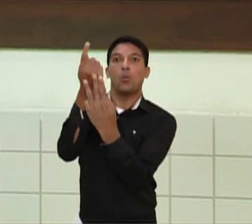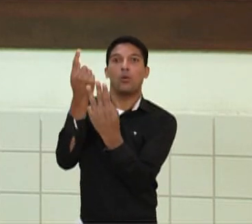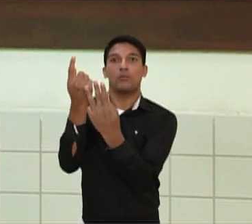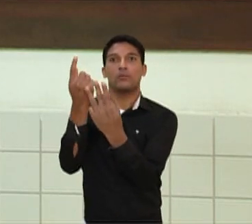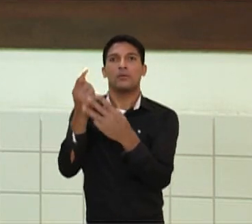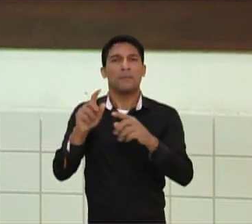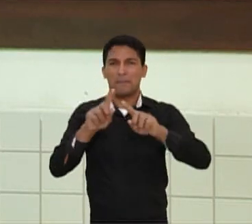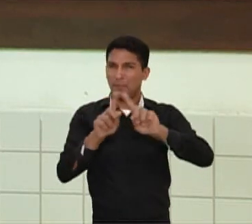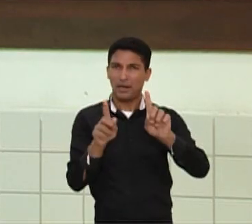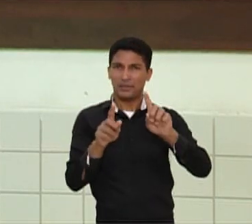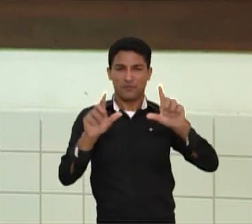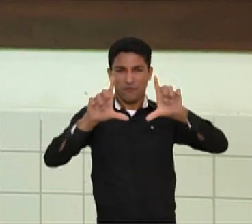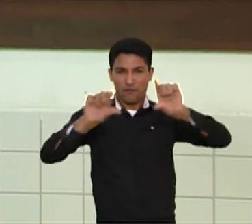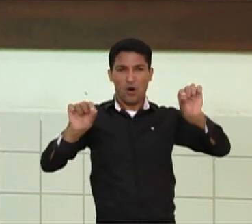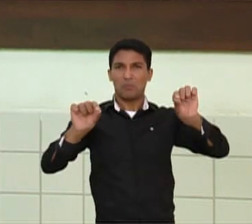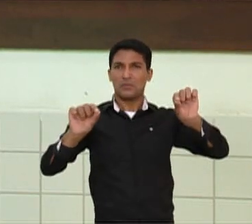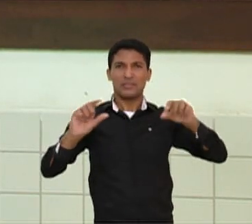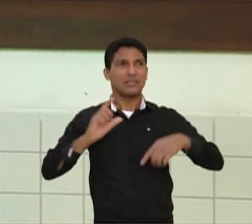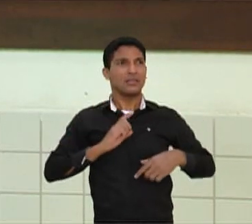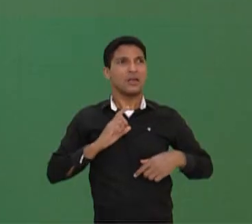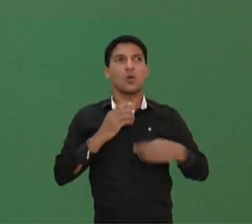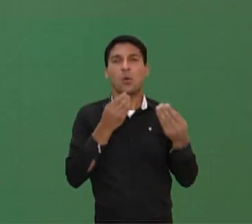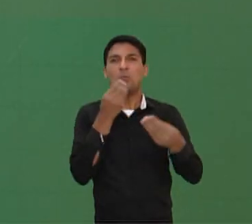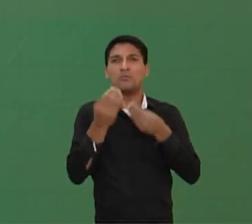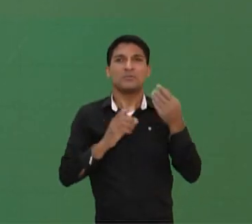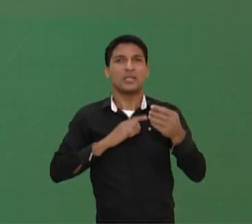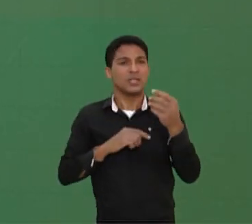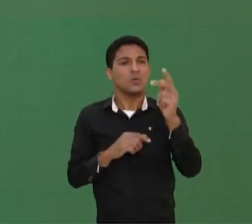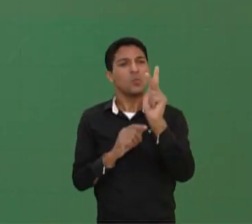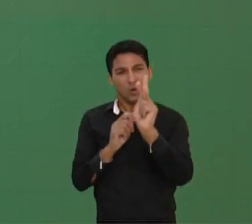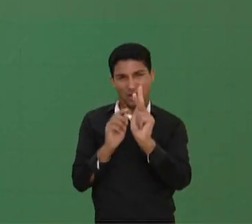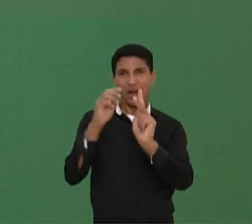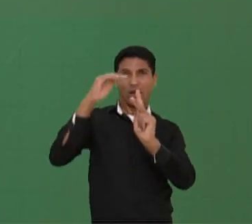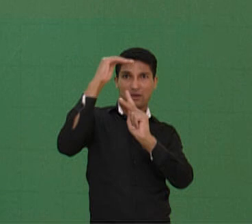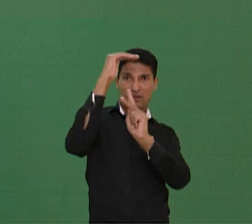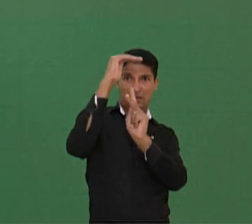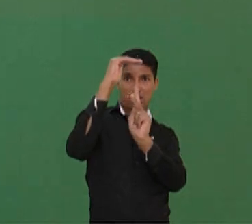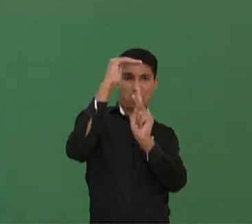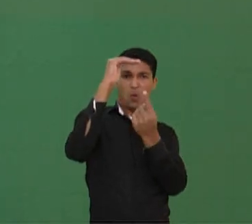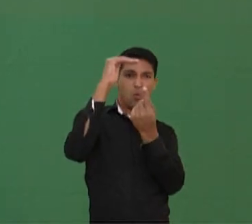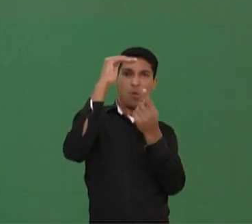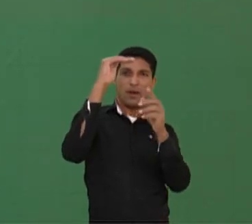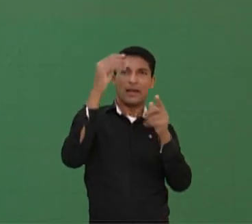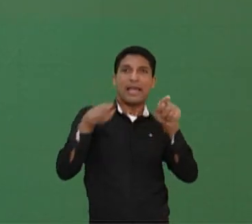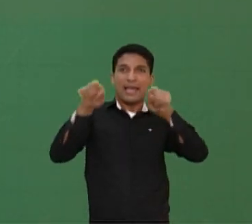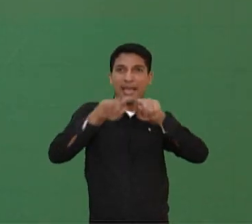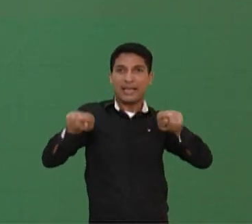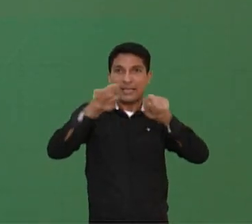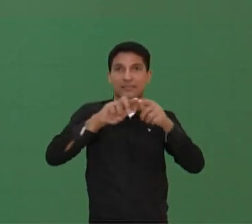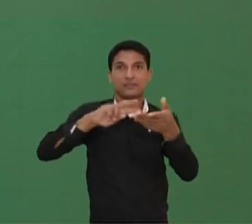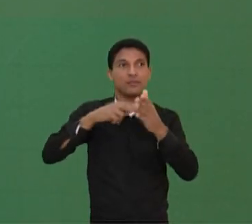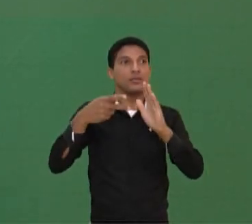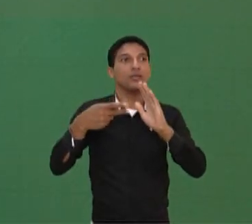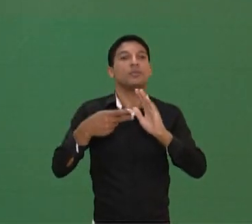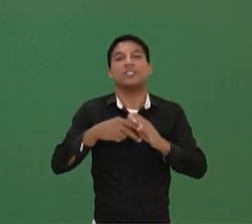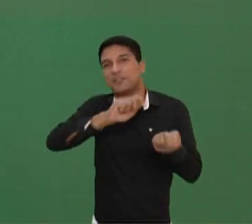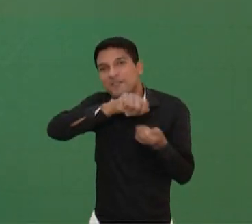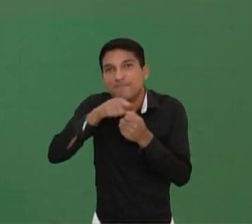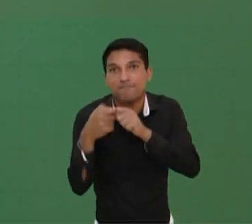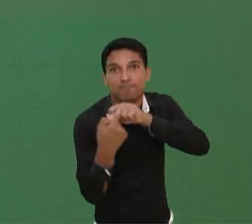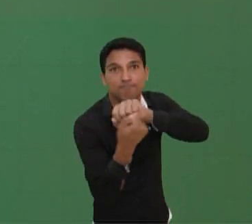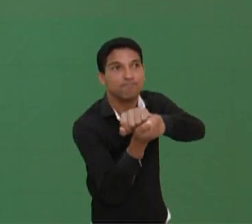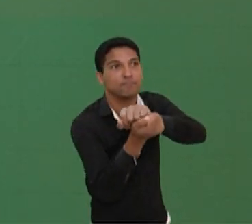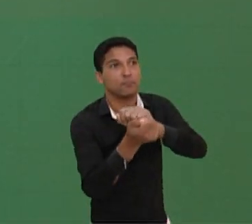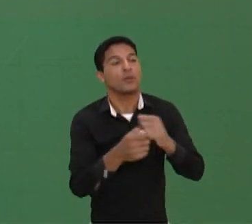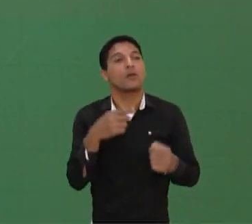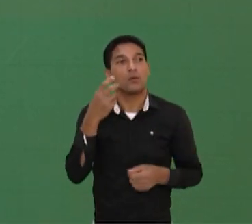tem uma, então nós vamos adaptar essa fórmula, tá? Aqui eu não passei para vocês ali a fórmula quando você tem mais de uma